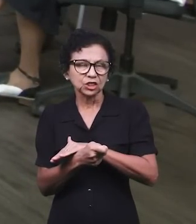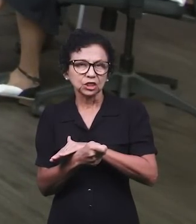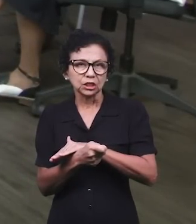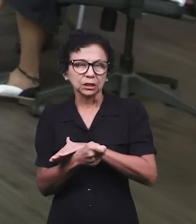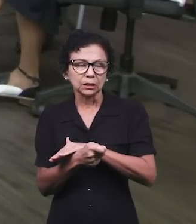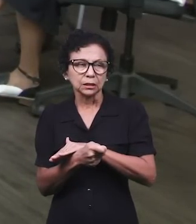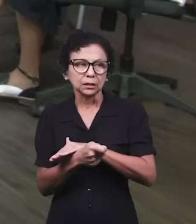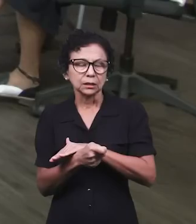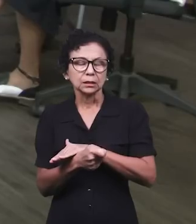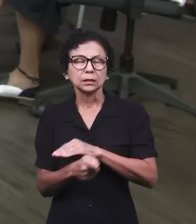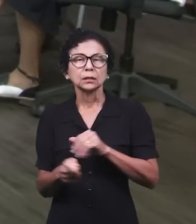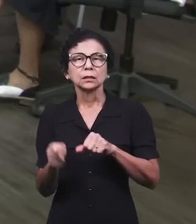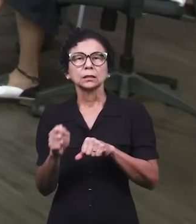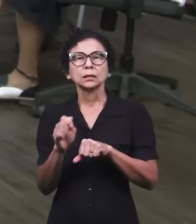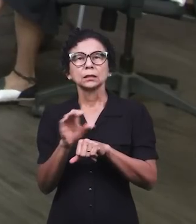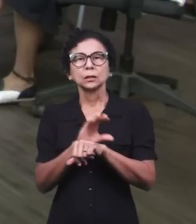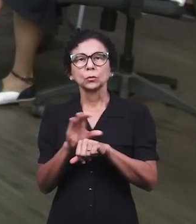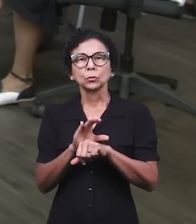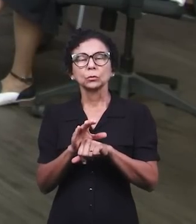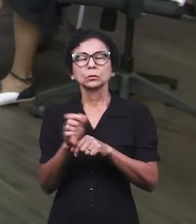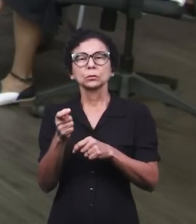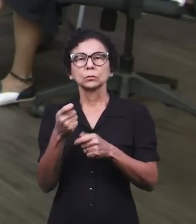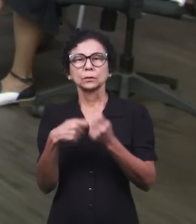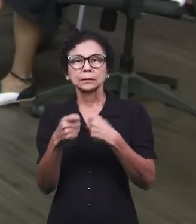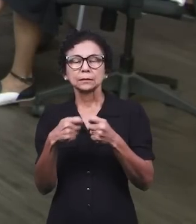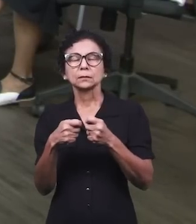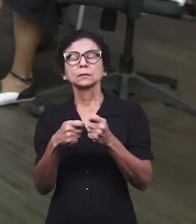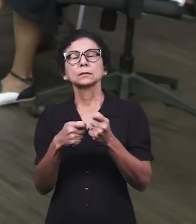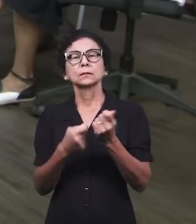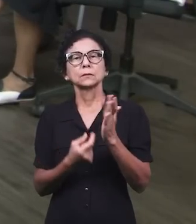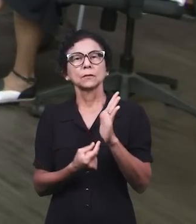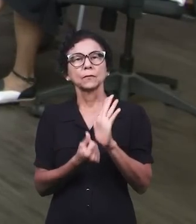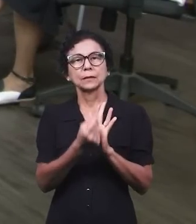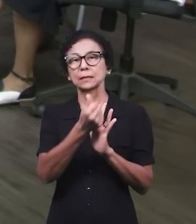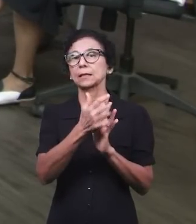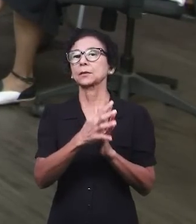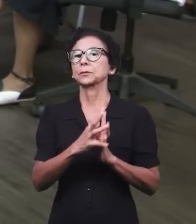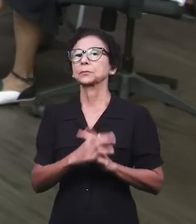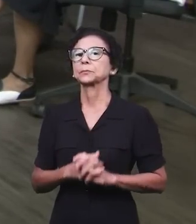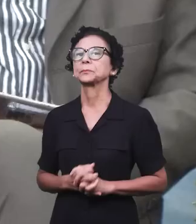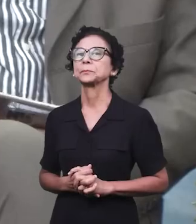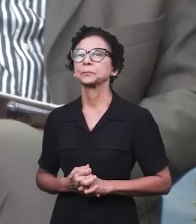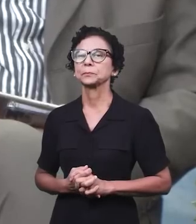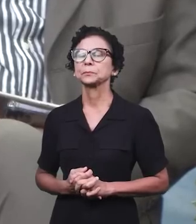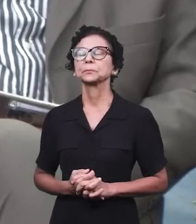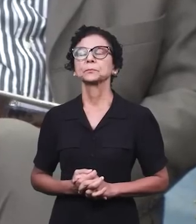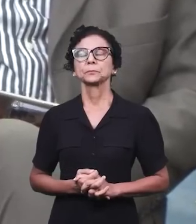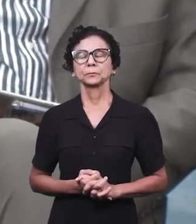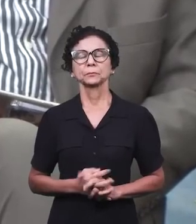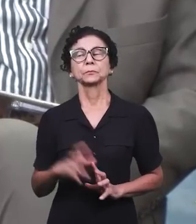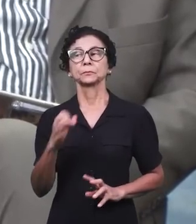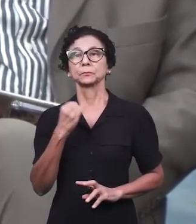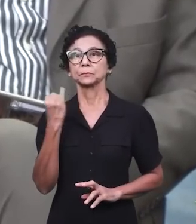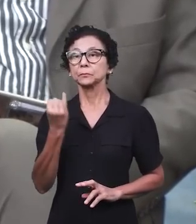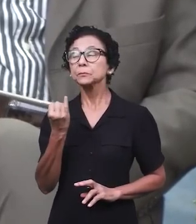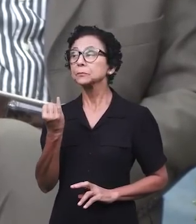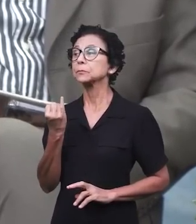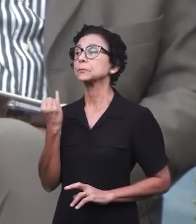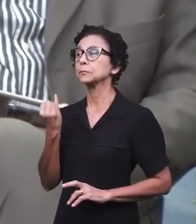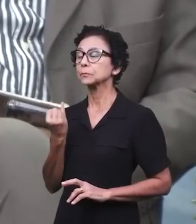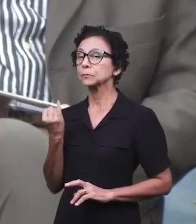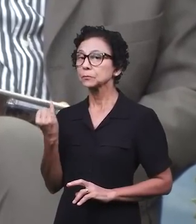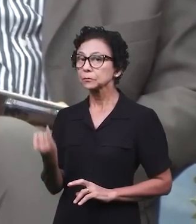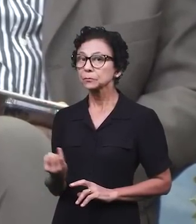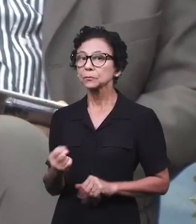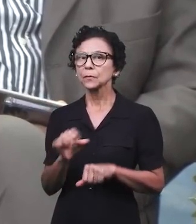de organização financeira. Importantíssimo. Importantíssimo. Você fazer um